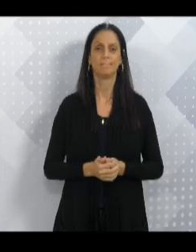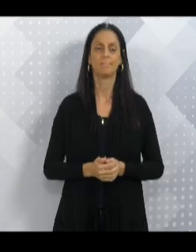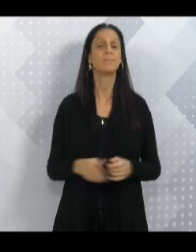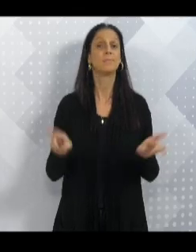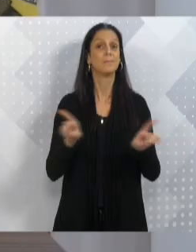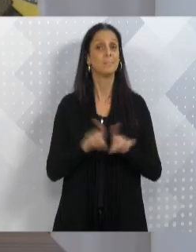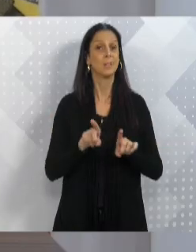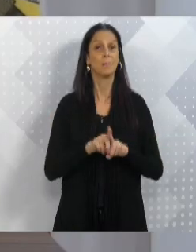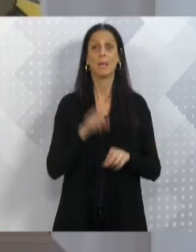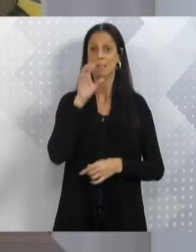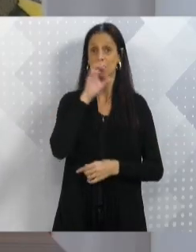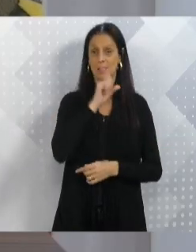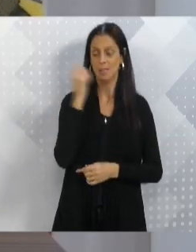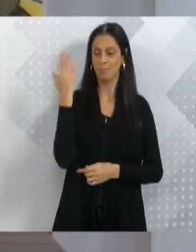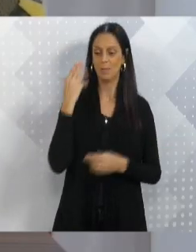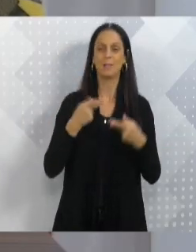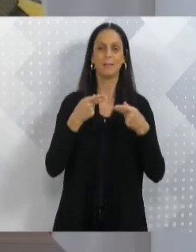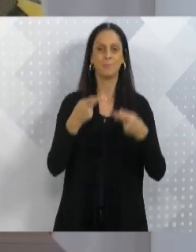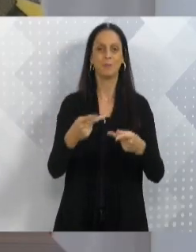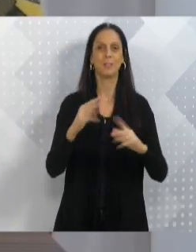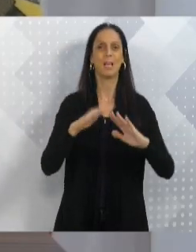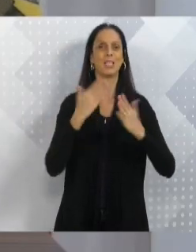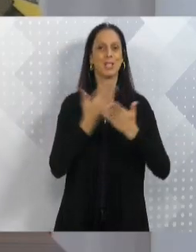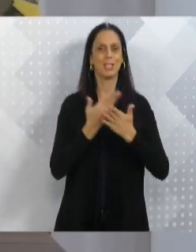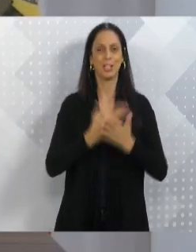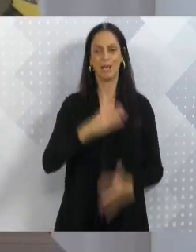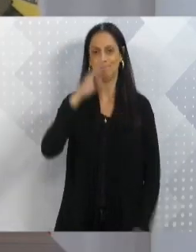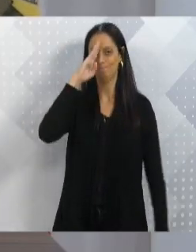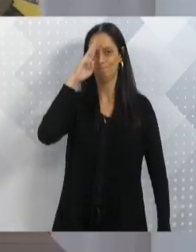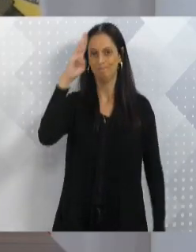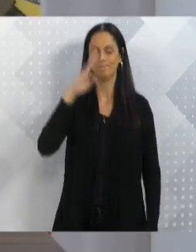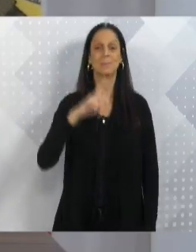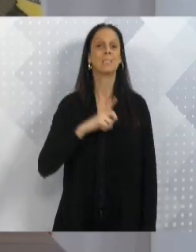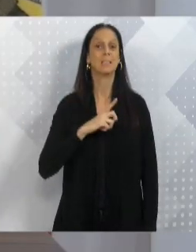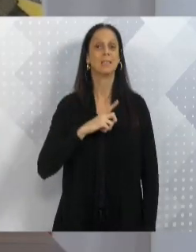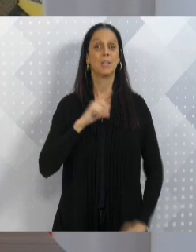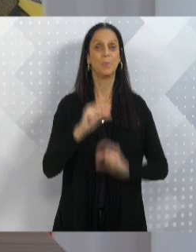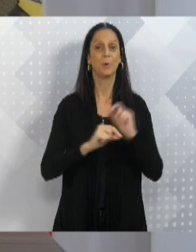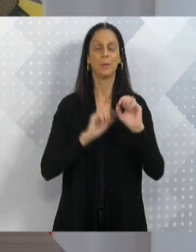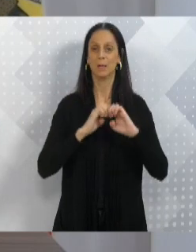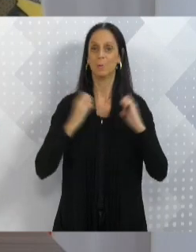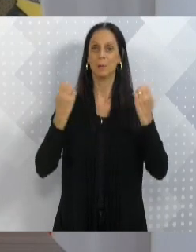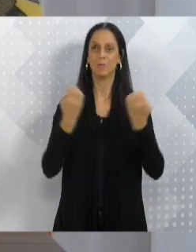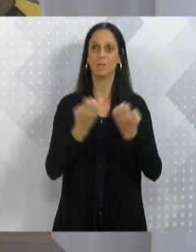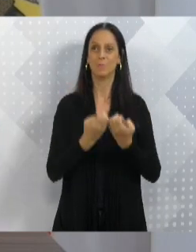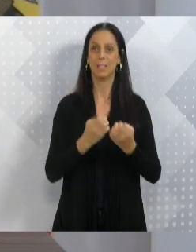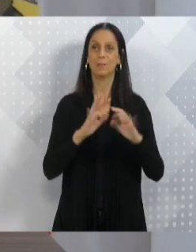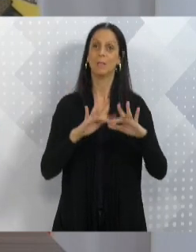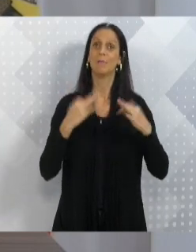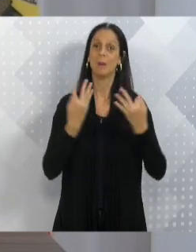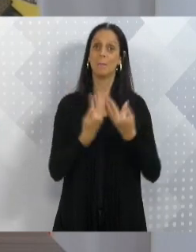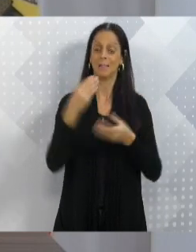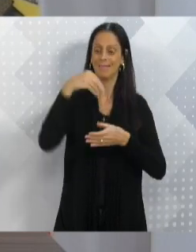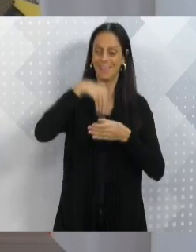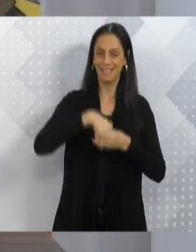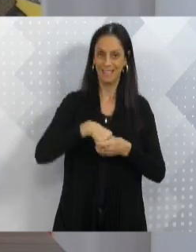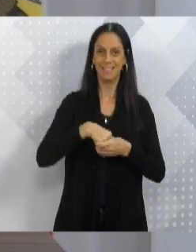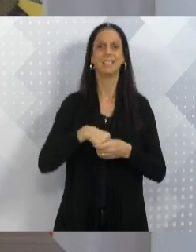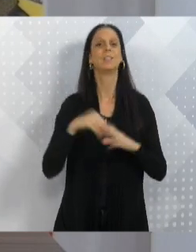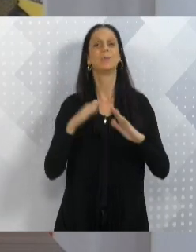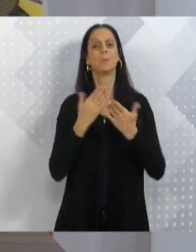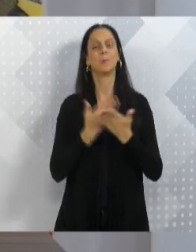no sábado ao Colégio Militar, onde teve o evento da família no colégio.